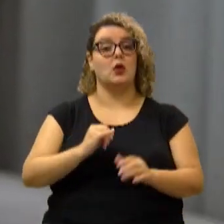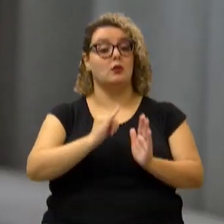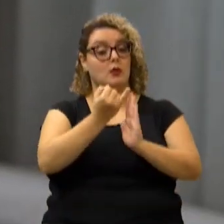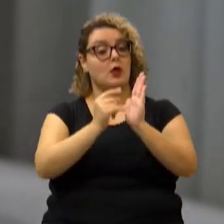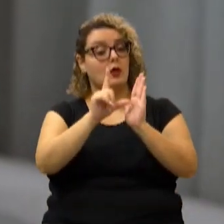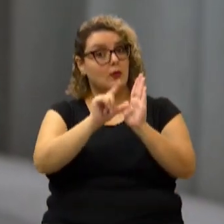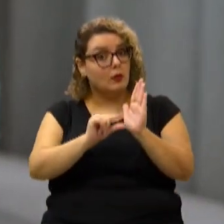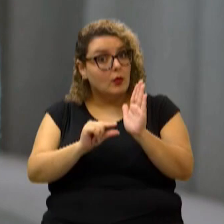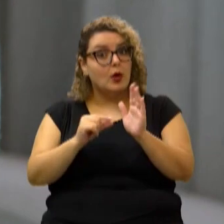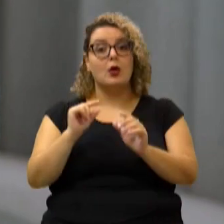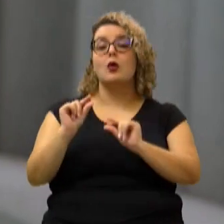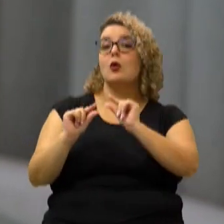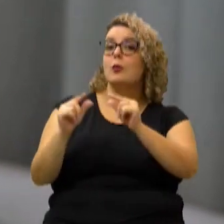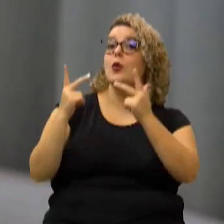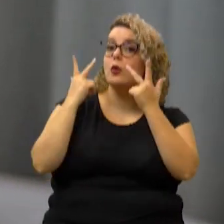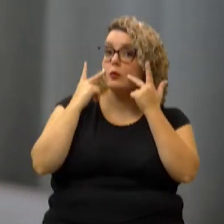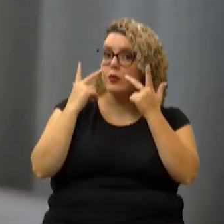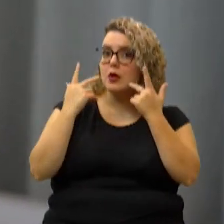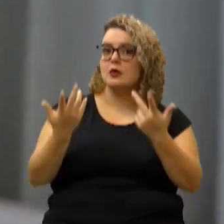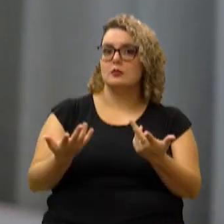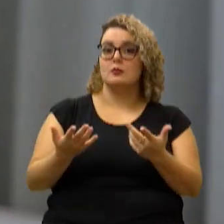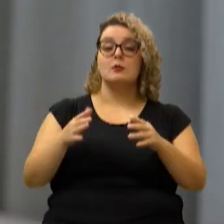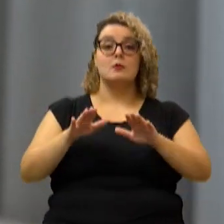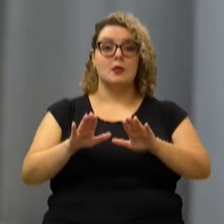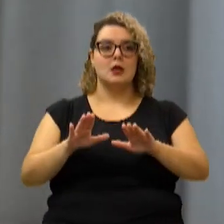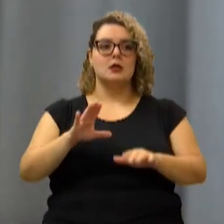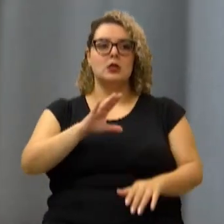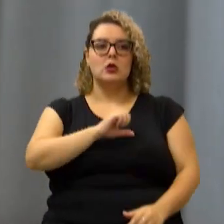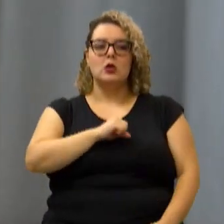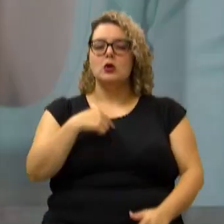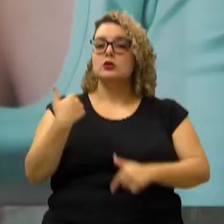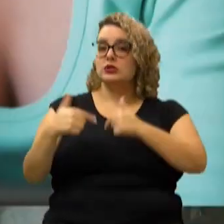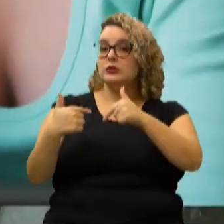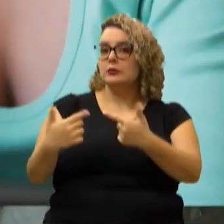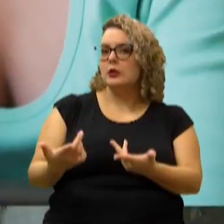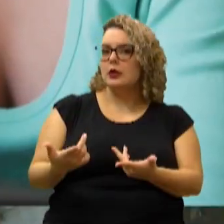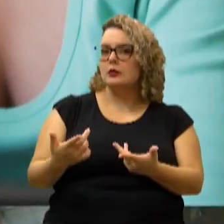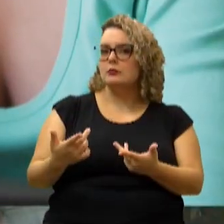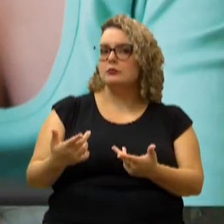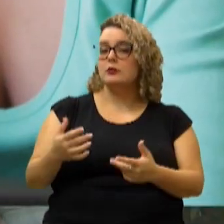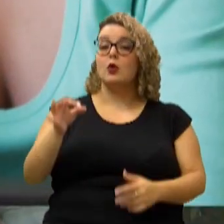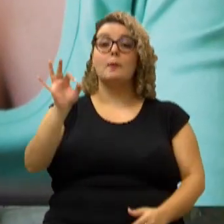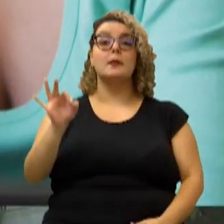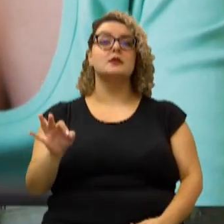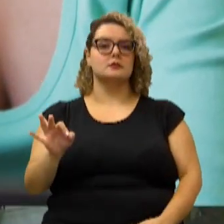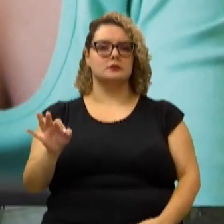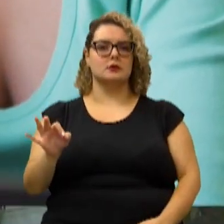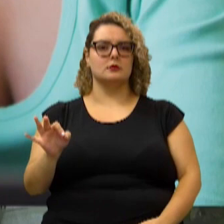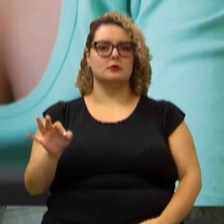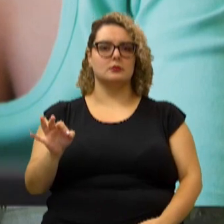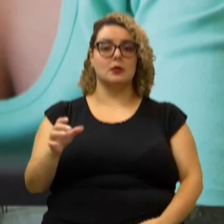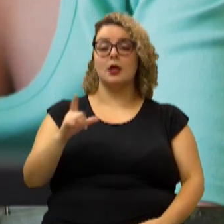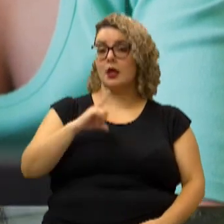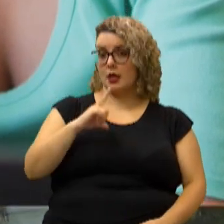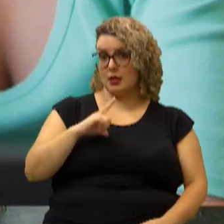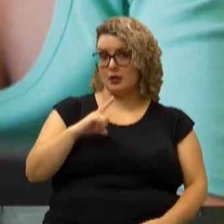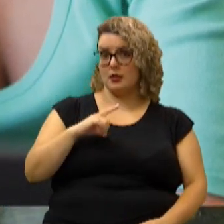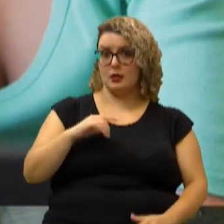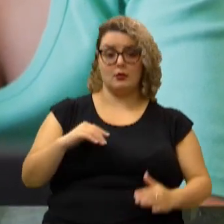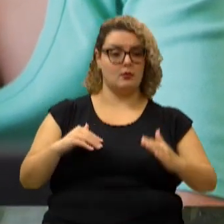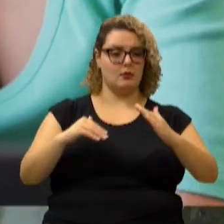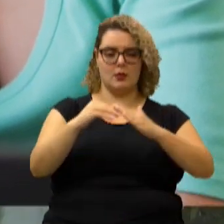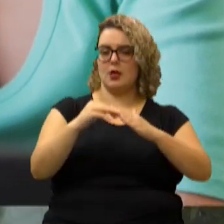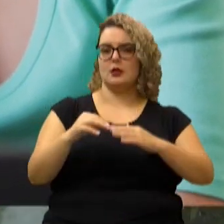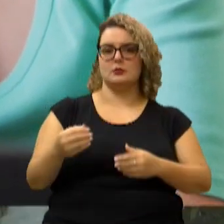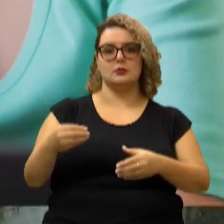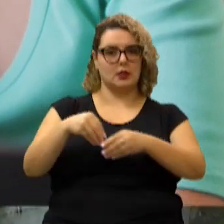período de inflação mais baixa é um pouco mais tranquilo mas assim eu gosto muito de trabalhar com a questão percentual e existe